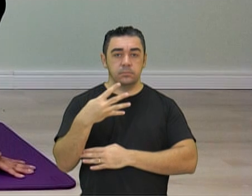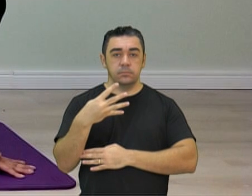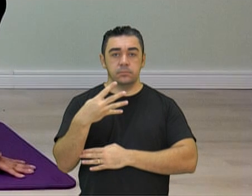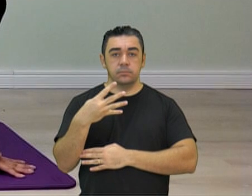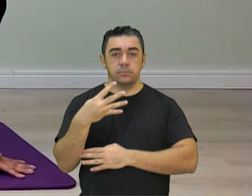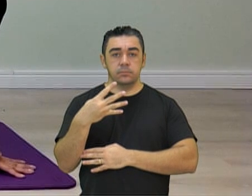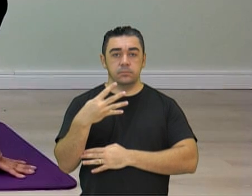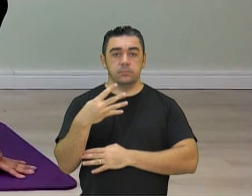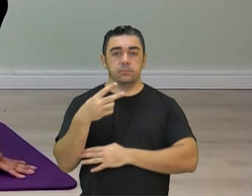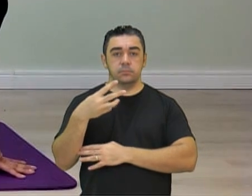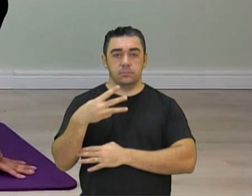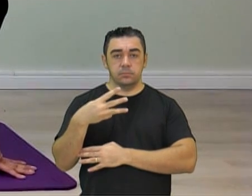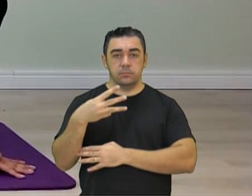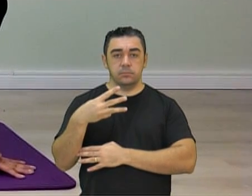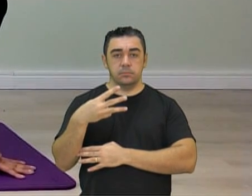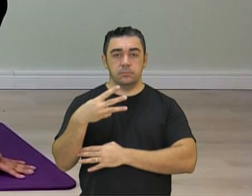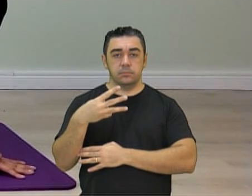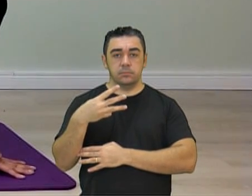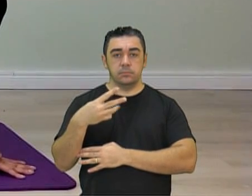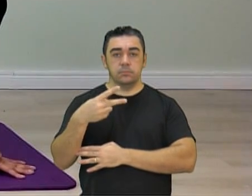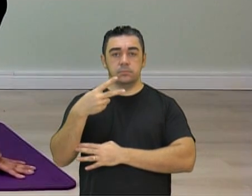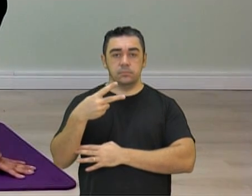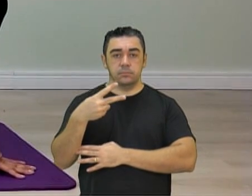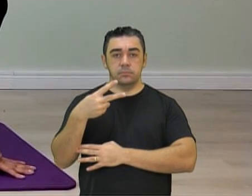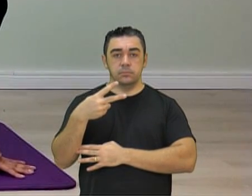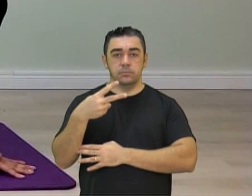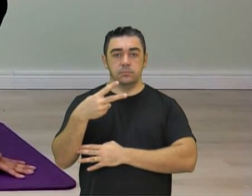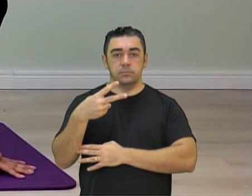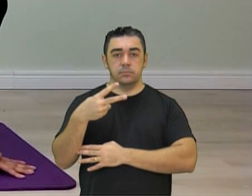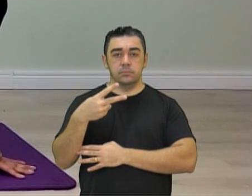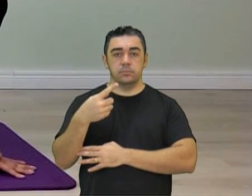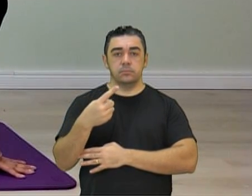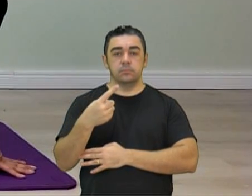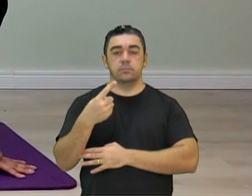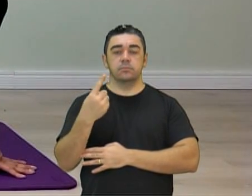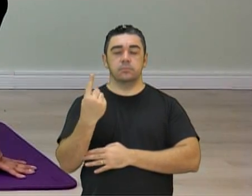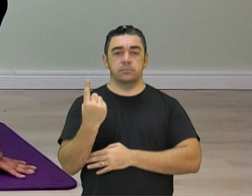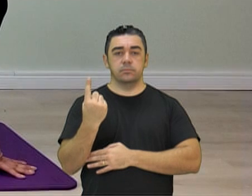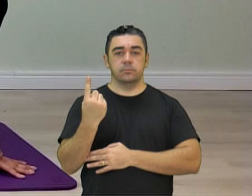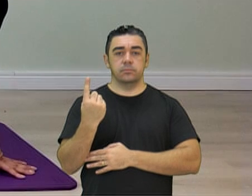4, 3, 2,